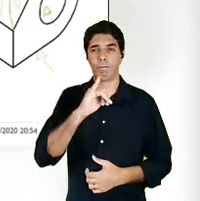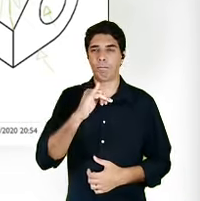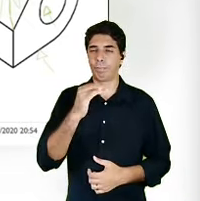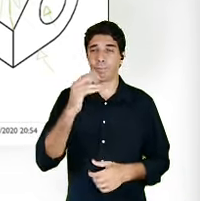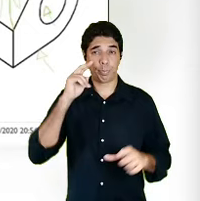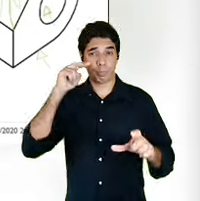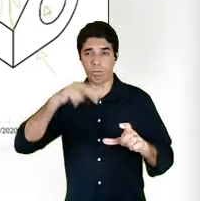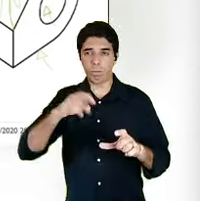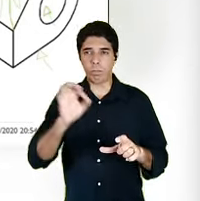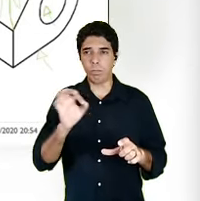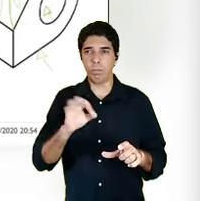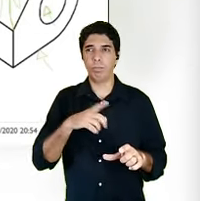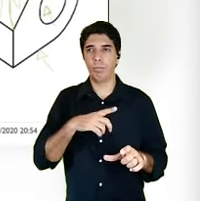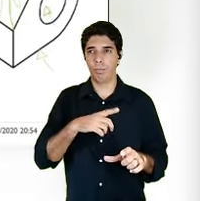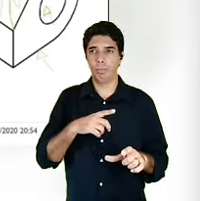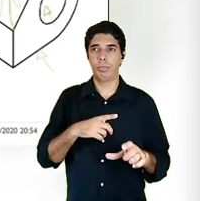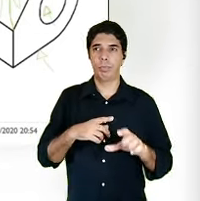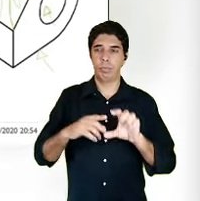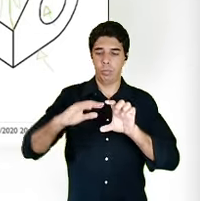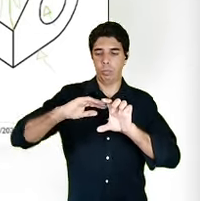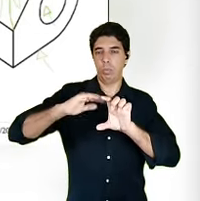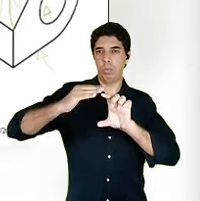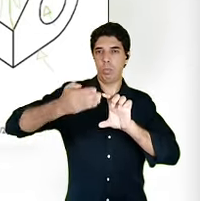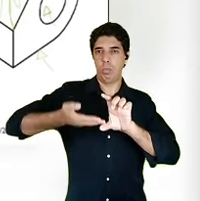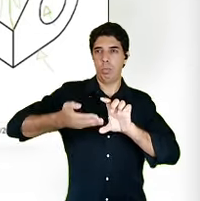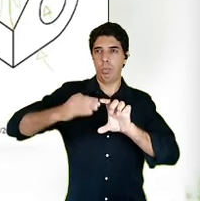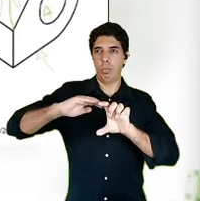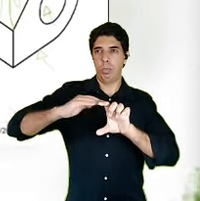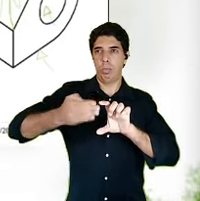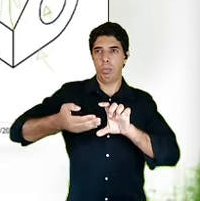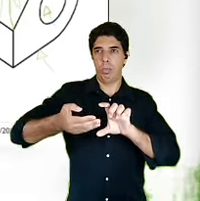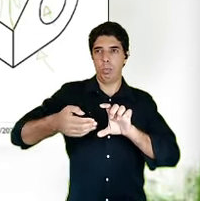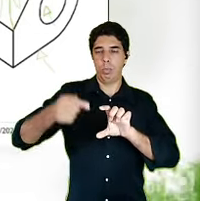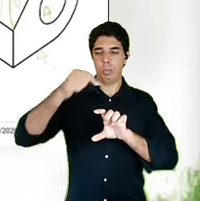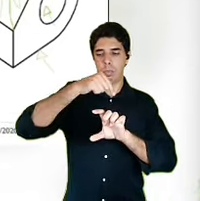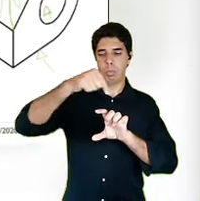consigo enxergar com essa vista, mas ela existe.